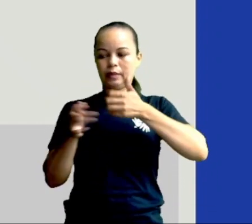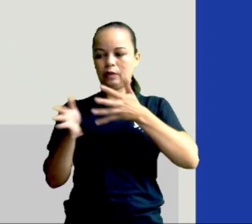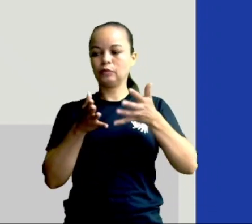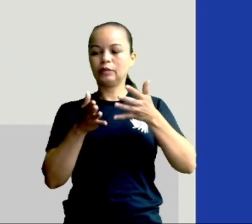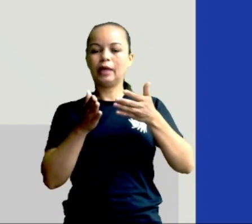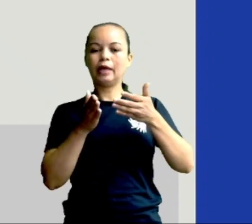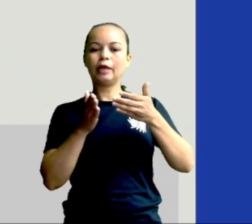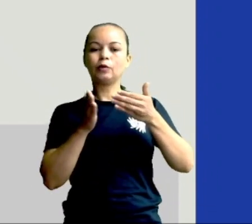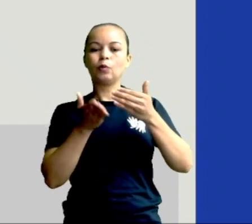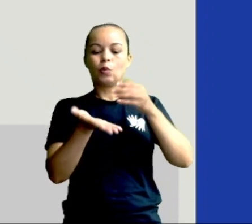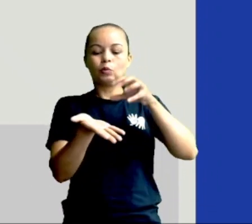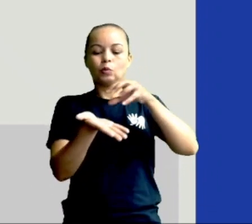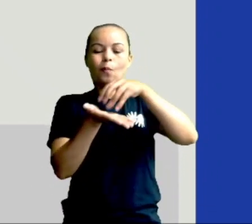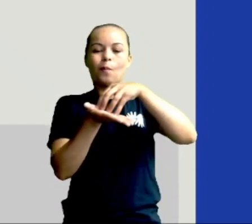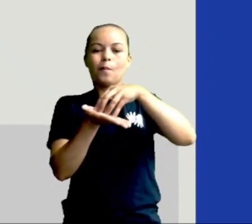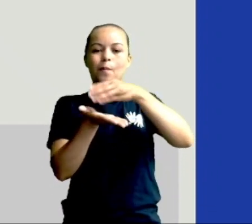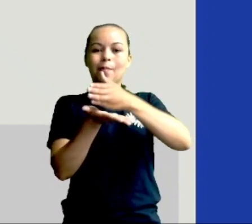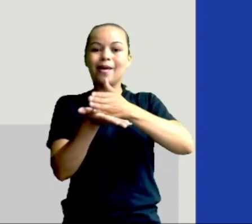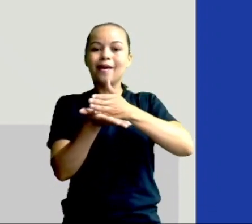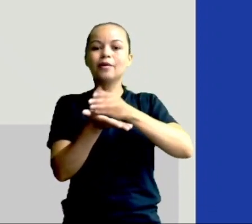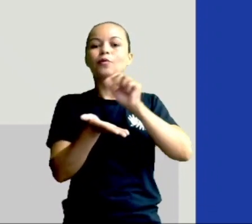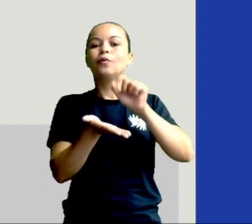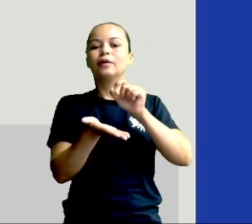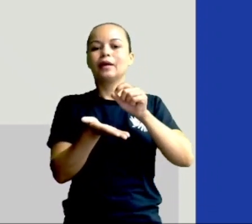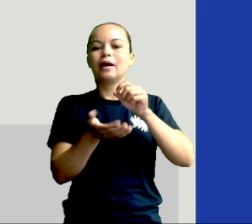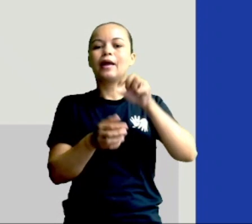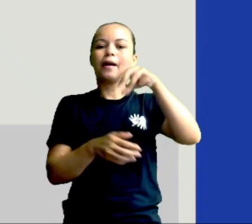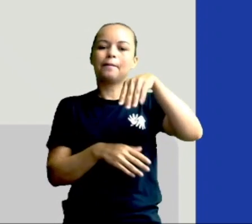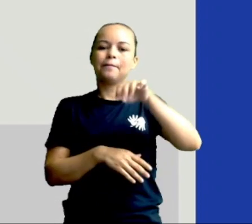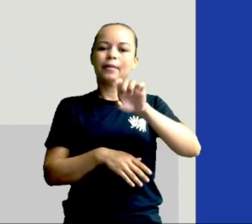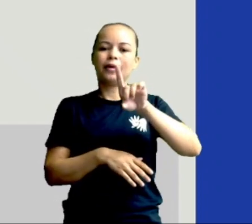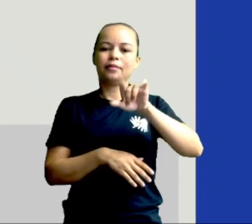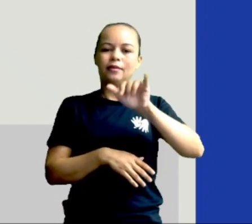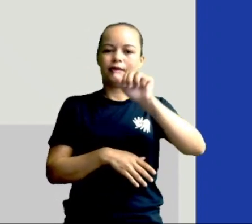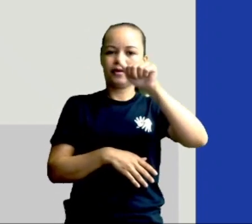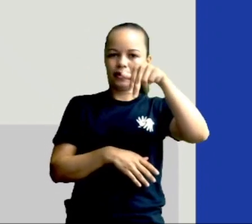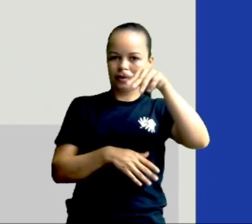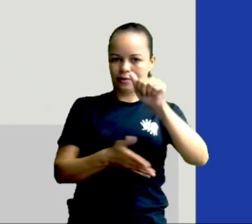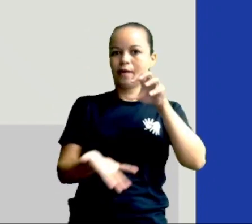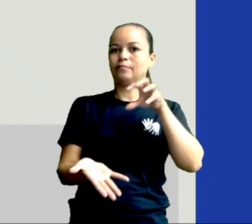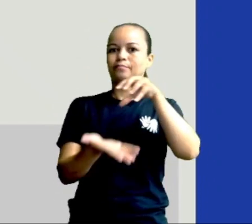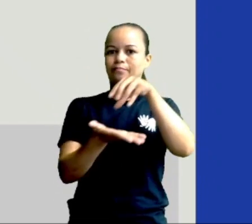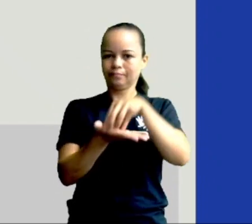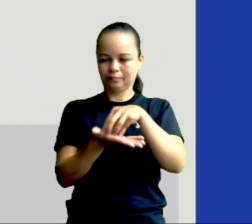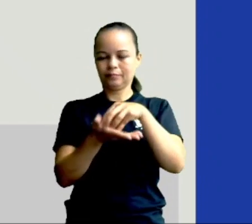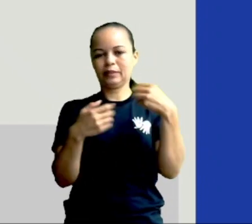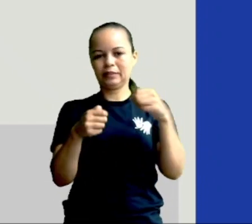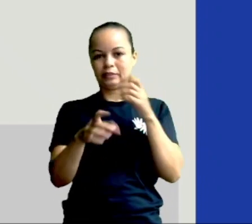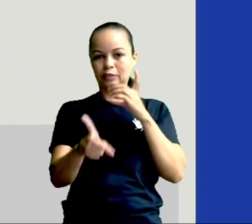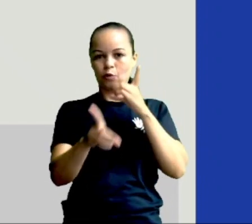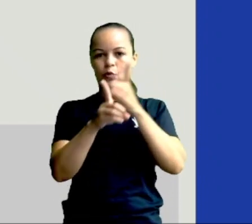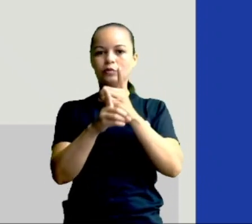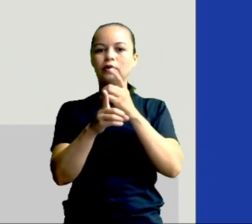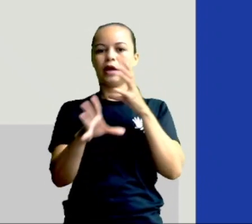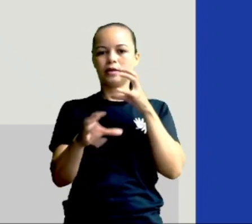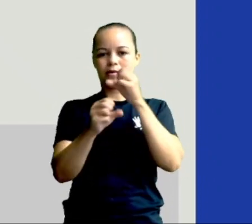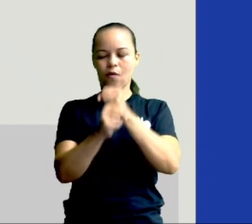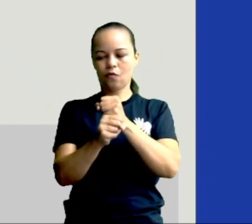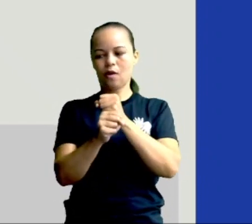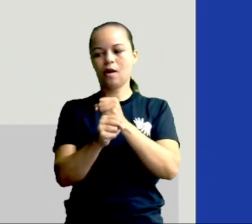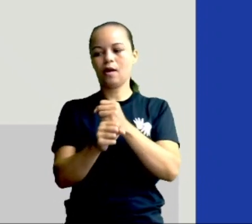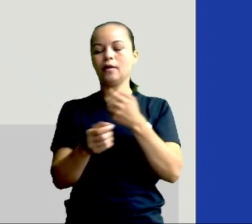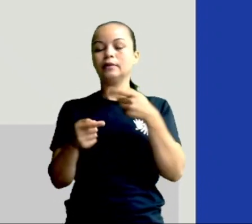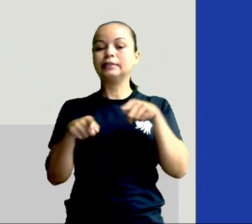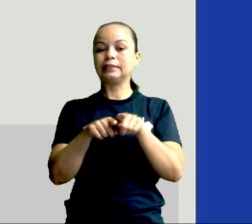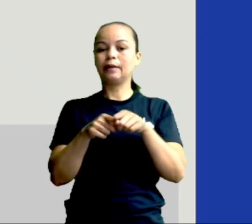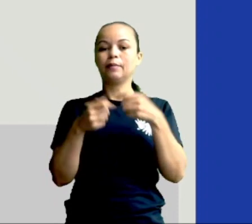do meio, né? Que é o termo do meio, eu quero o quê? A mediana, então preciso achar esse termo do meio e calcular essa mediana. E eu preciso